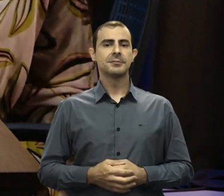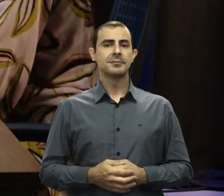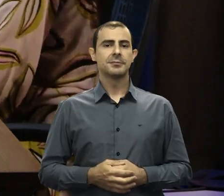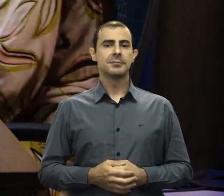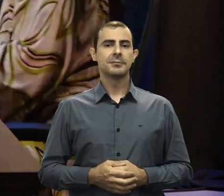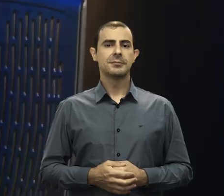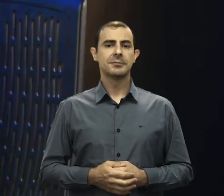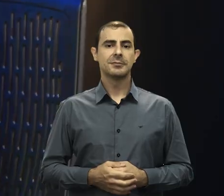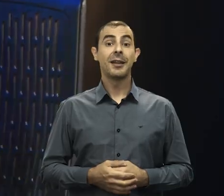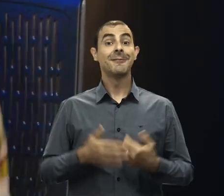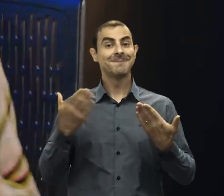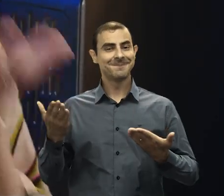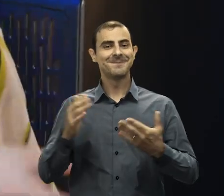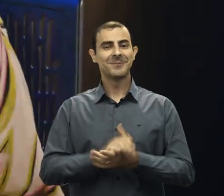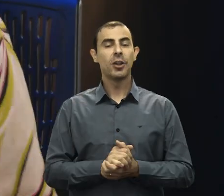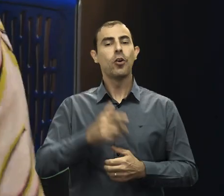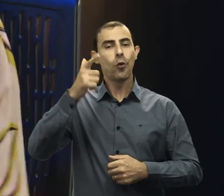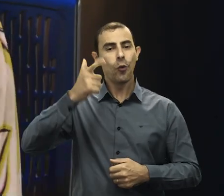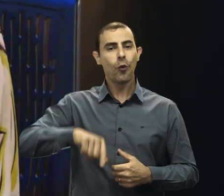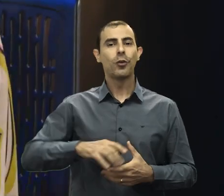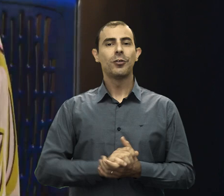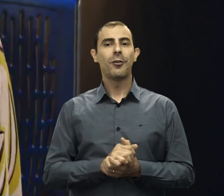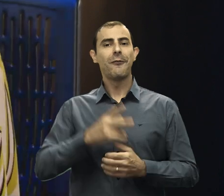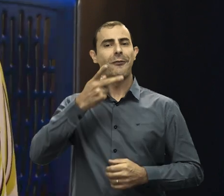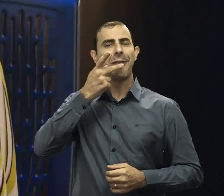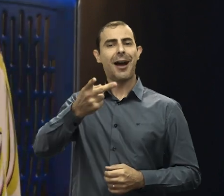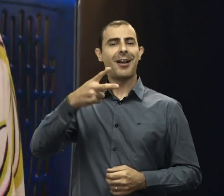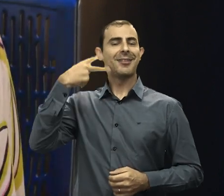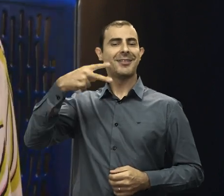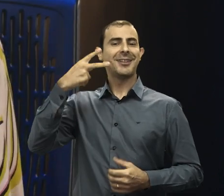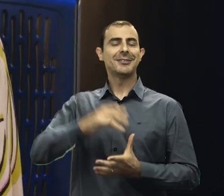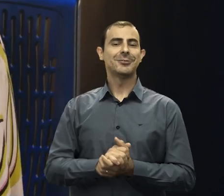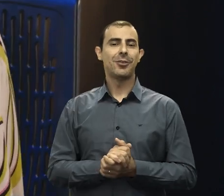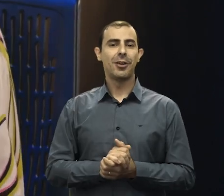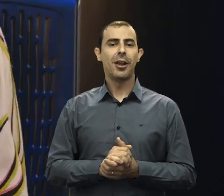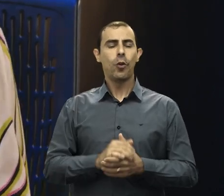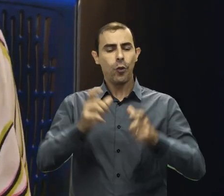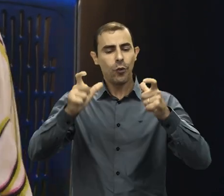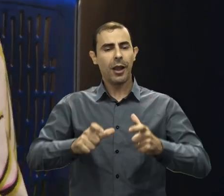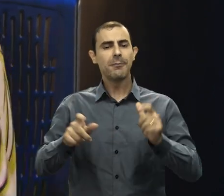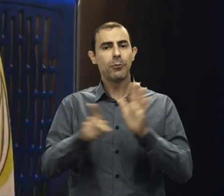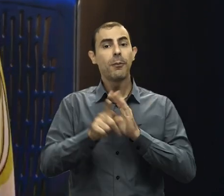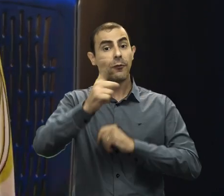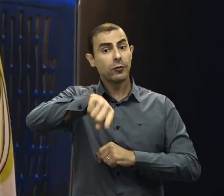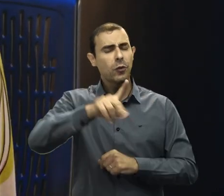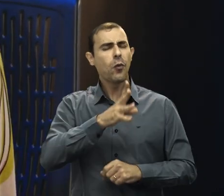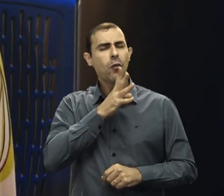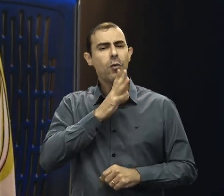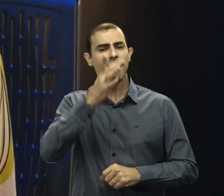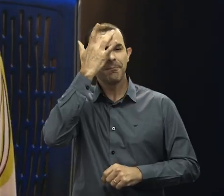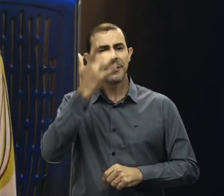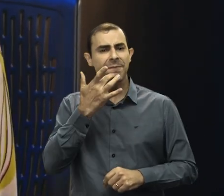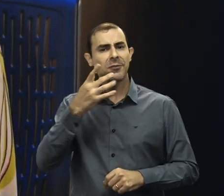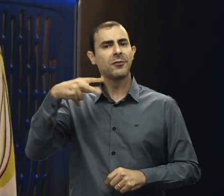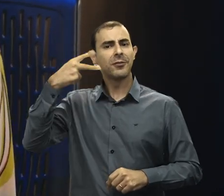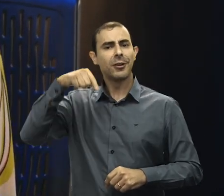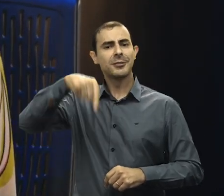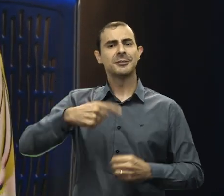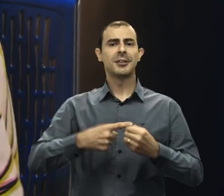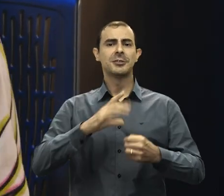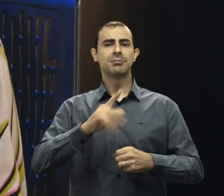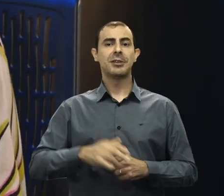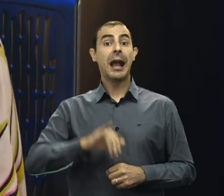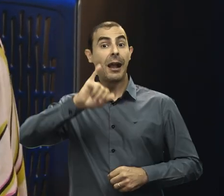Obrigado. Obrigada. Esse foi mais um Fala Vereador, espaço dedicado para você conhecer os parlamentares de Campo